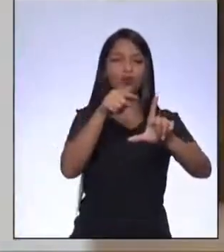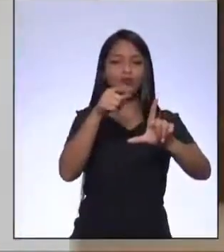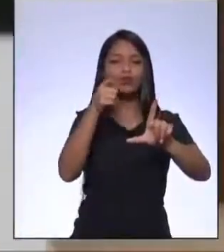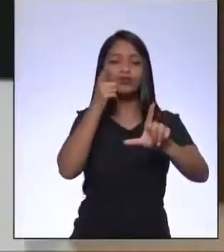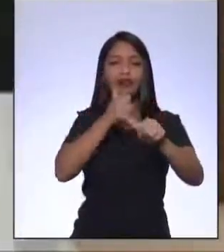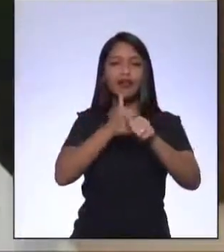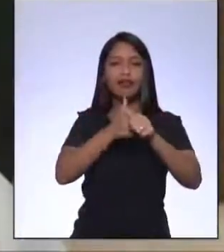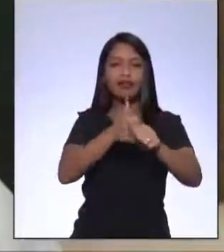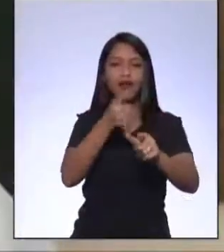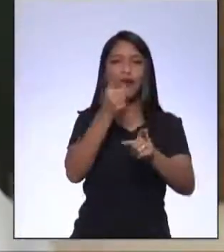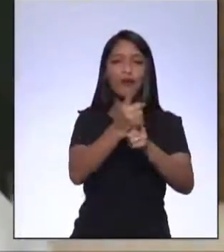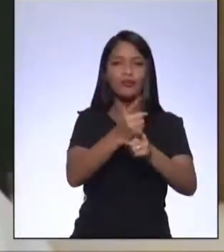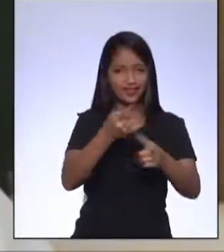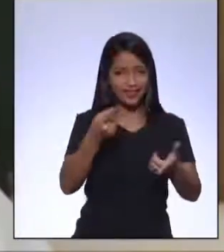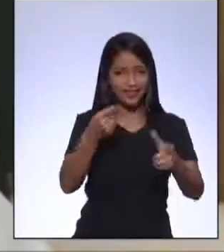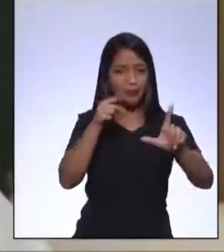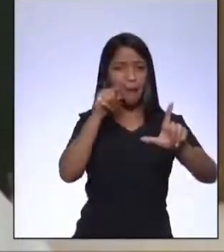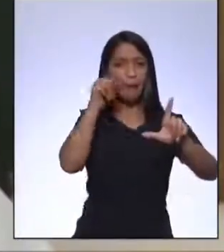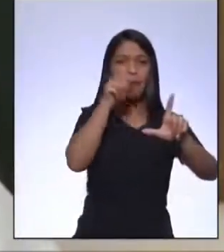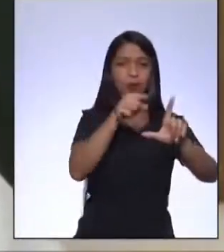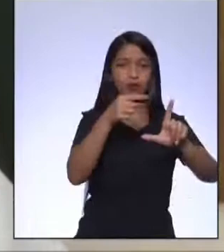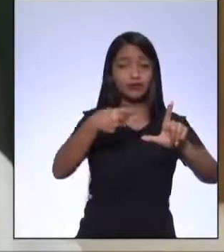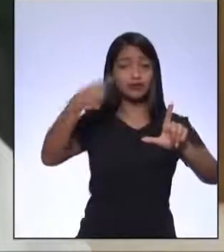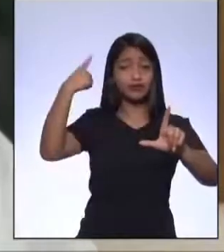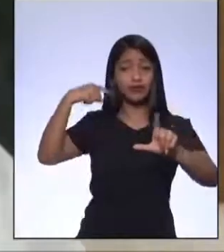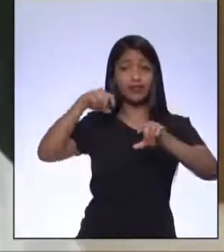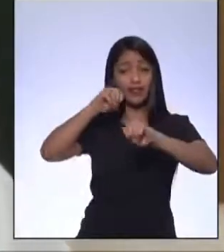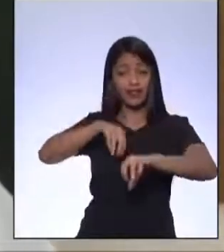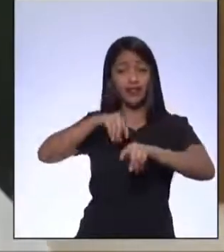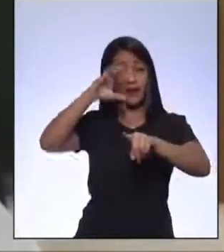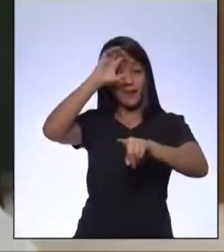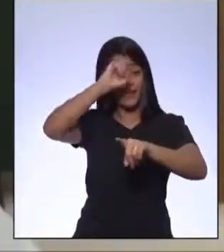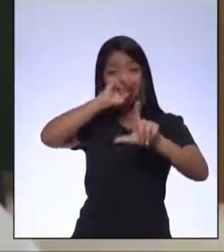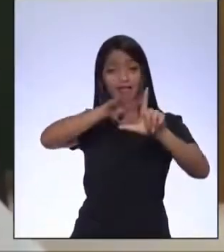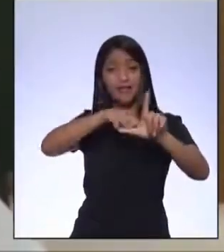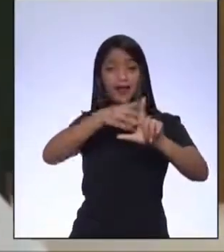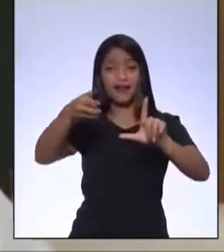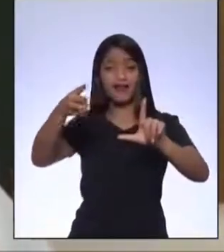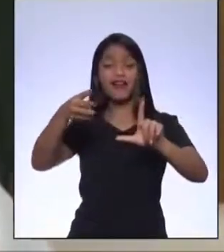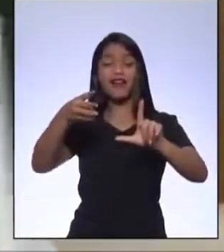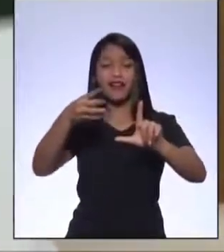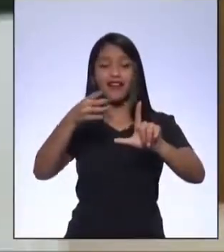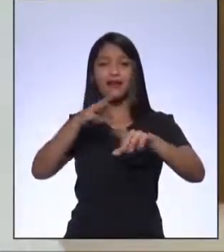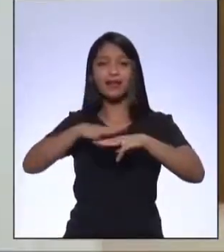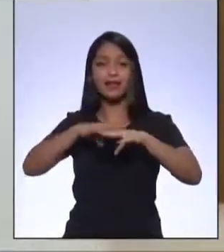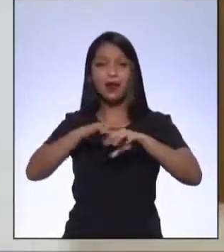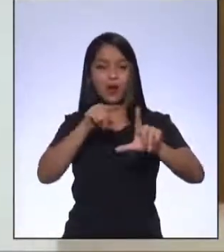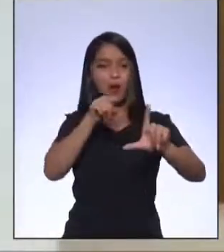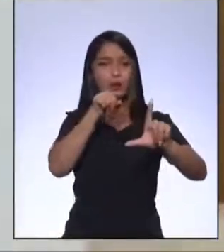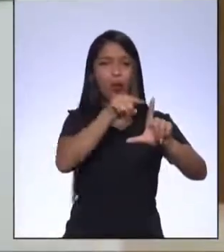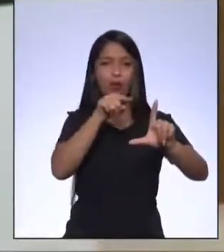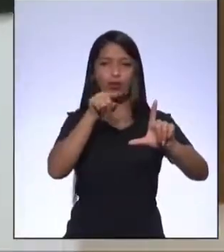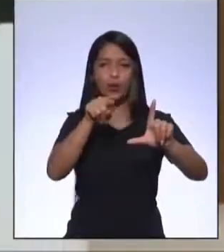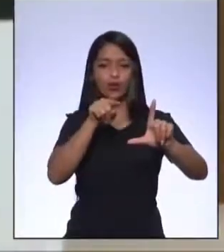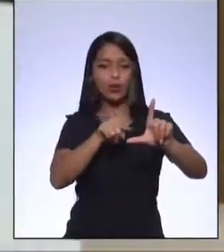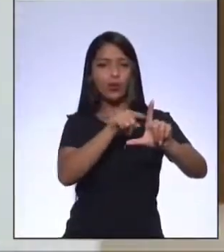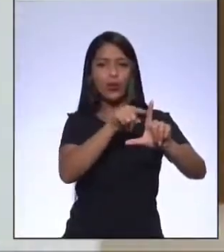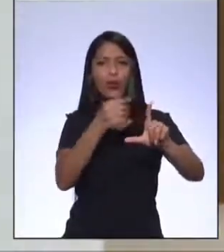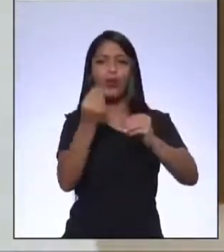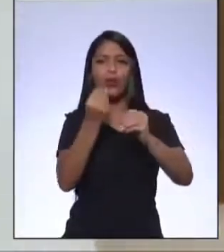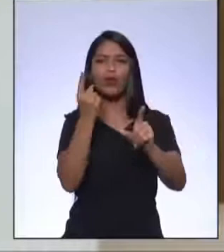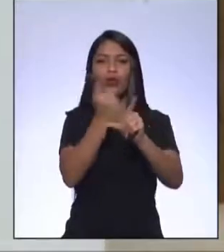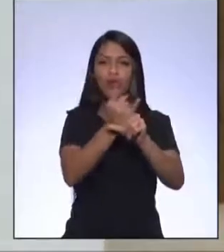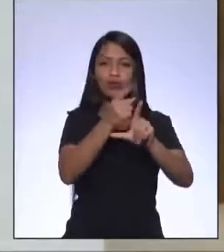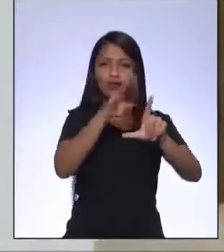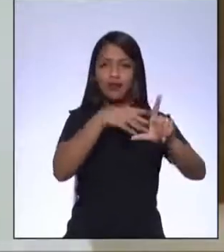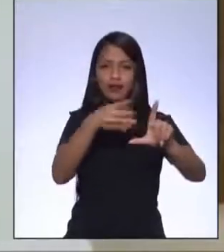menos dificuldade ainda para ver essa aqui. O professor Jonas estava mostrando a coordenada na matemática, né? O plano cartesiano, e